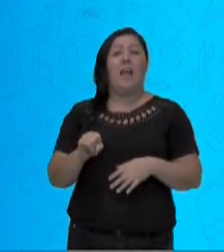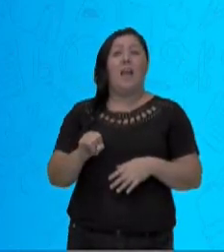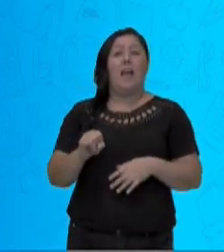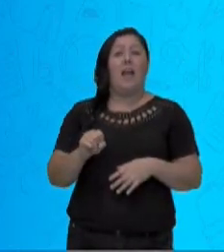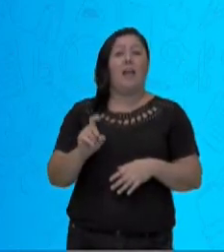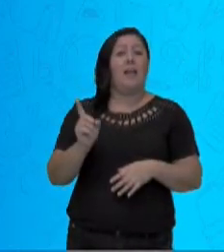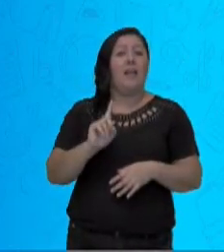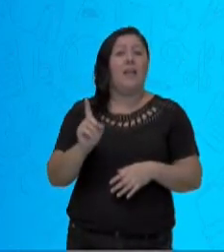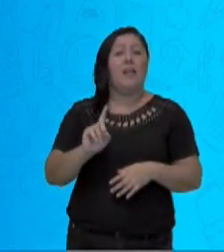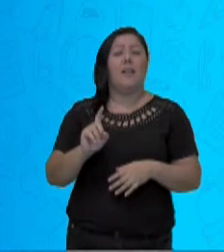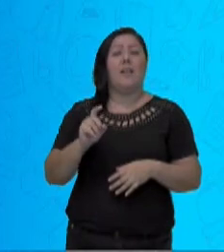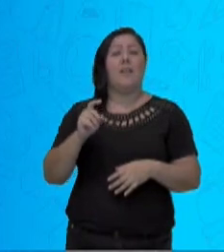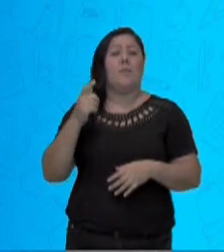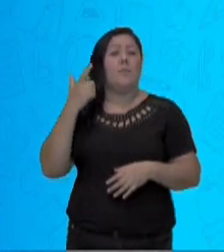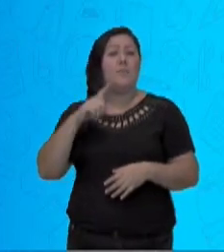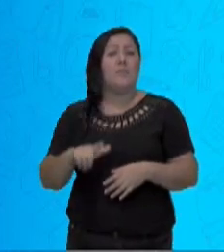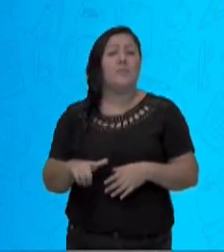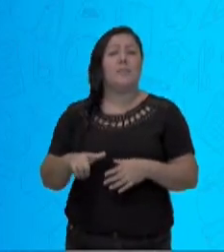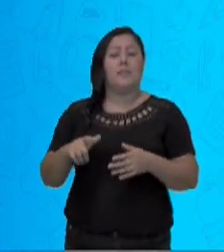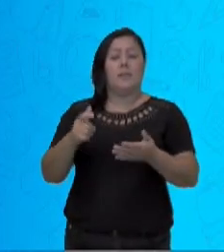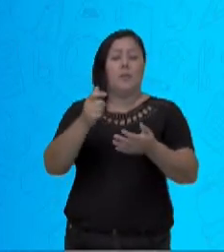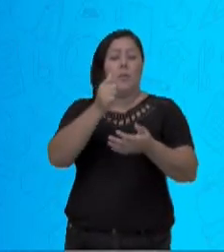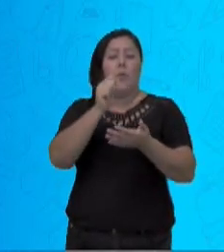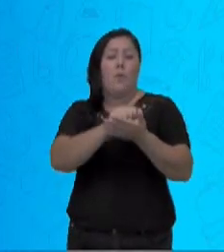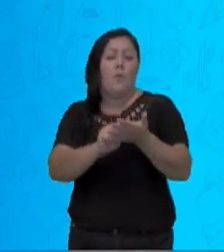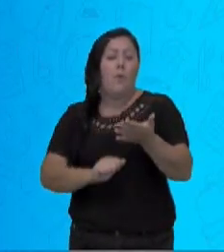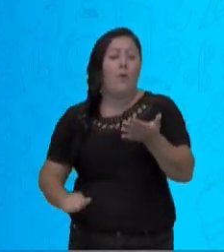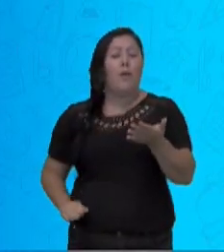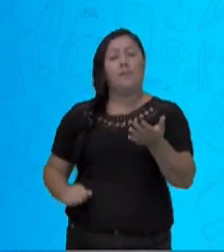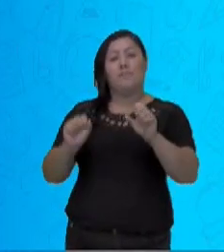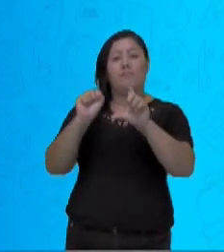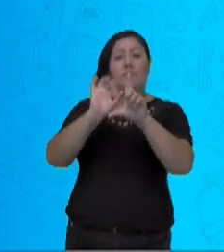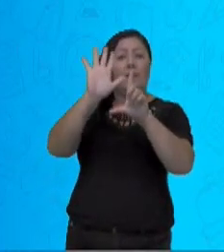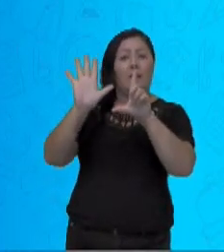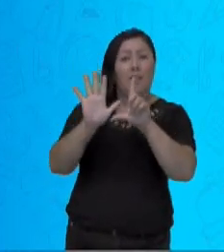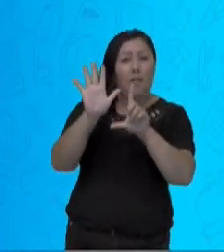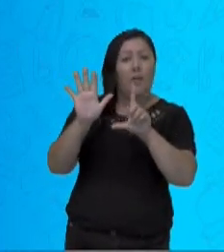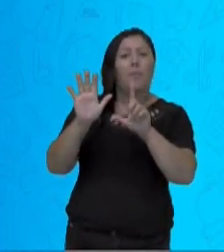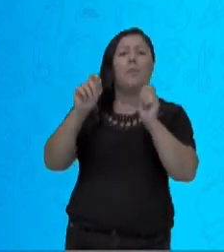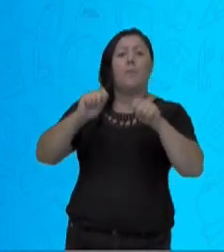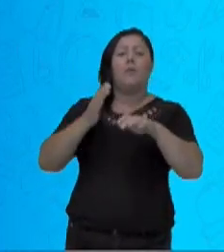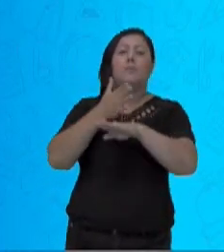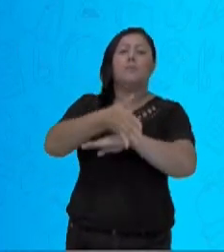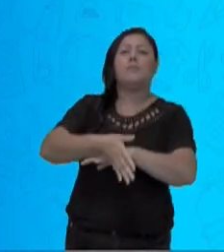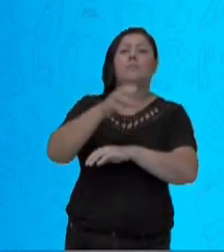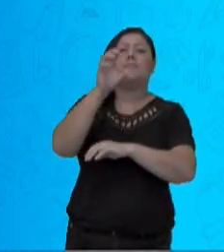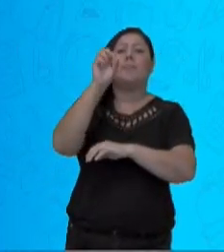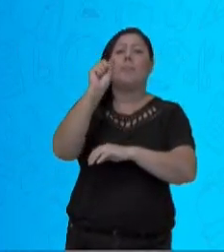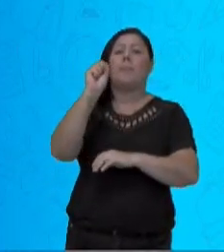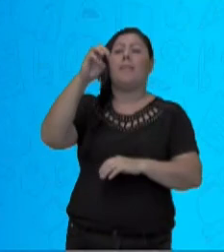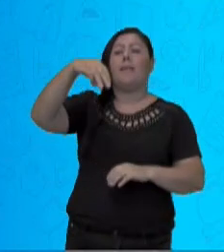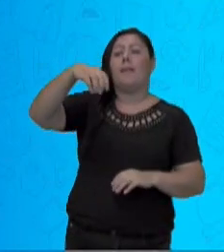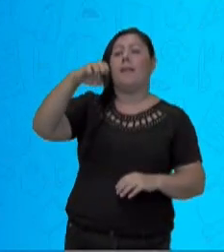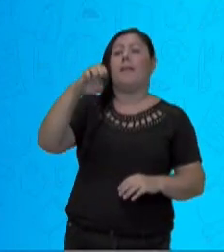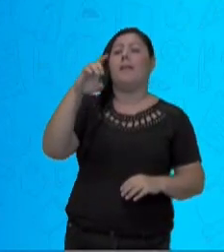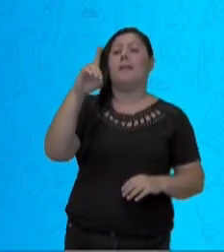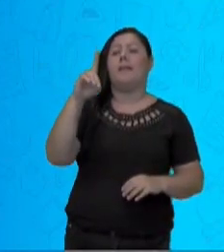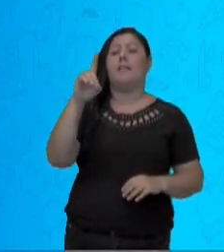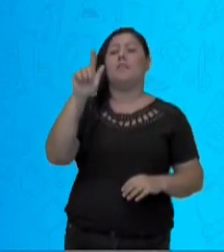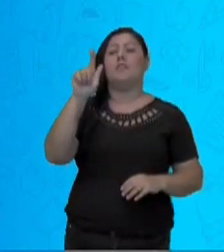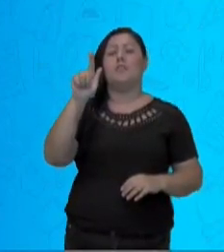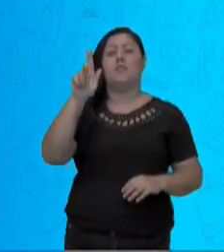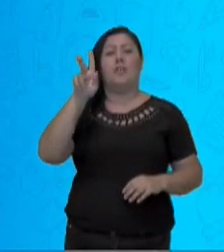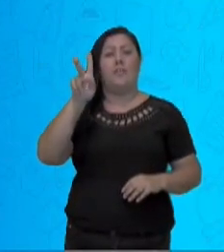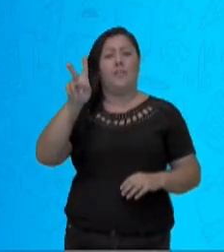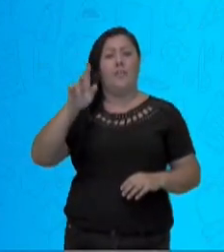as tarefas da plataforma, basta acessar a plataforma SmedGV,